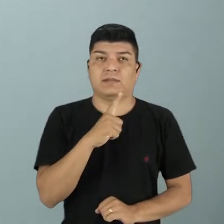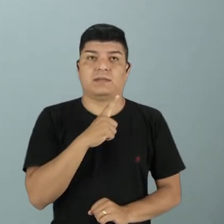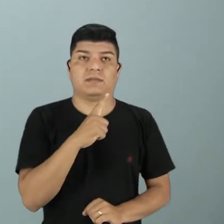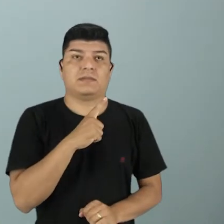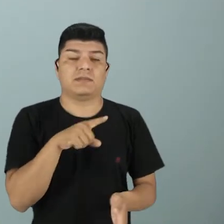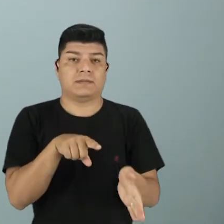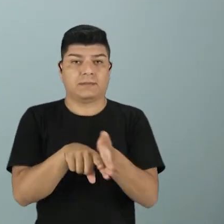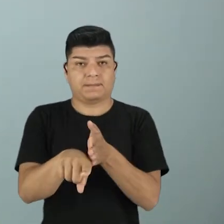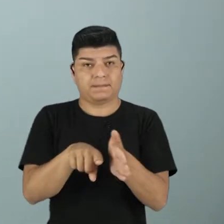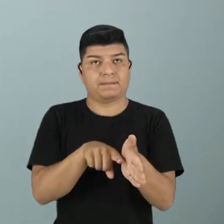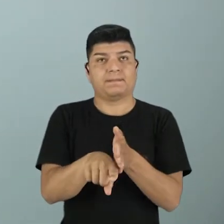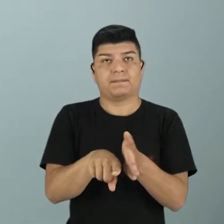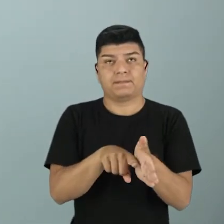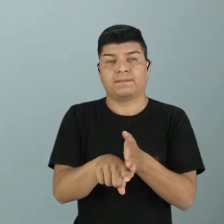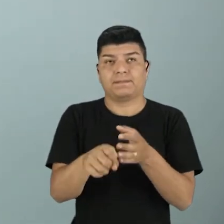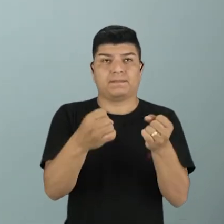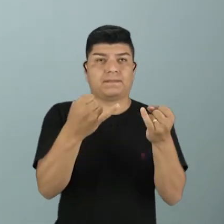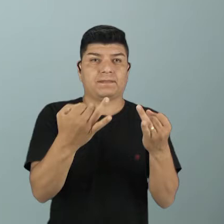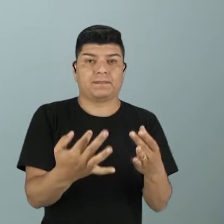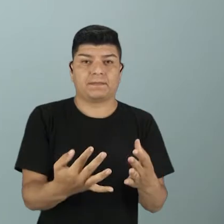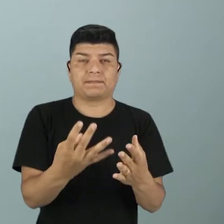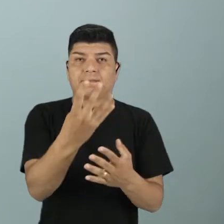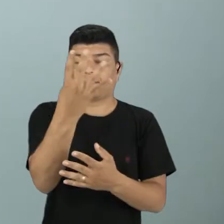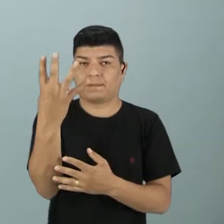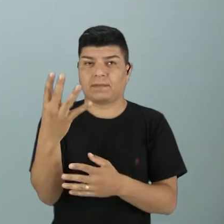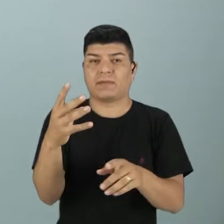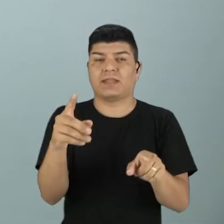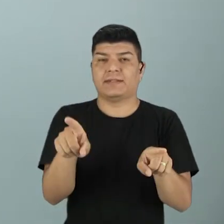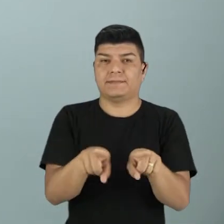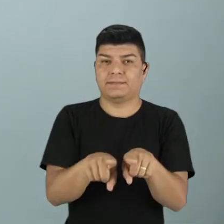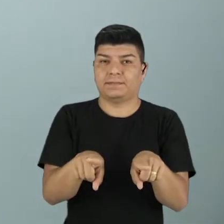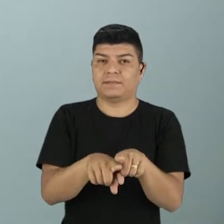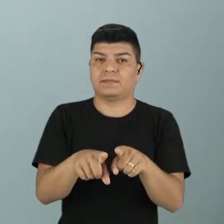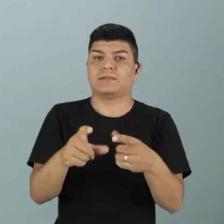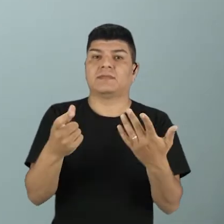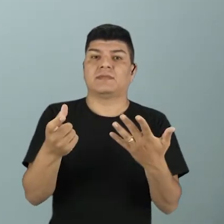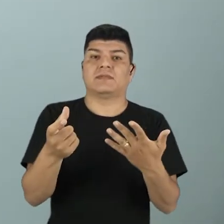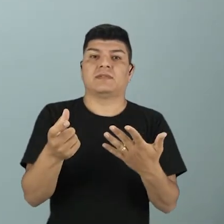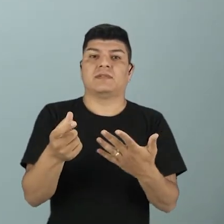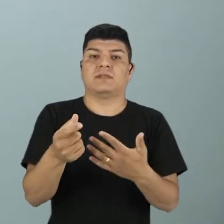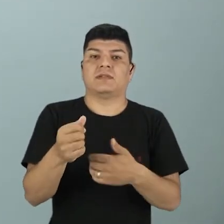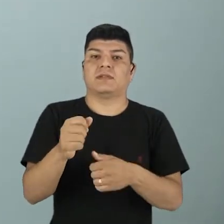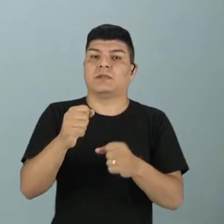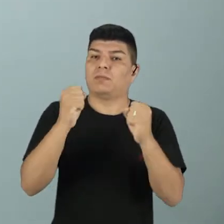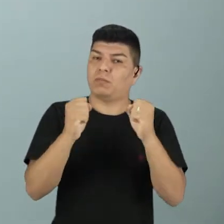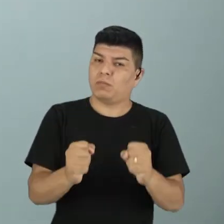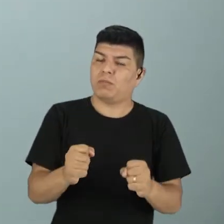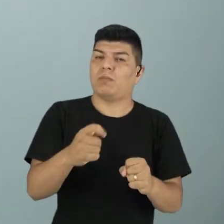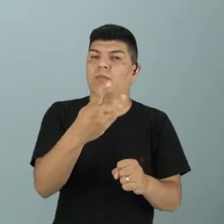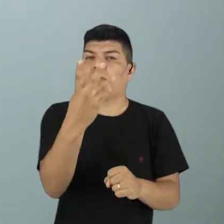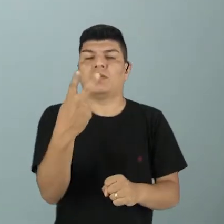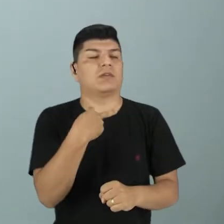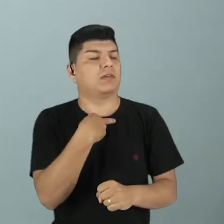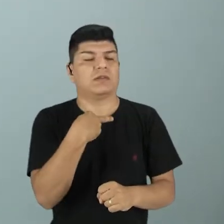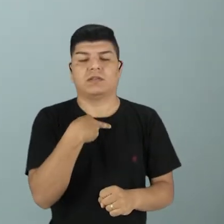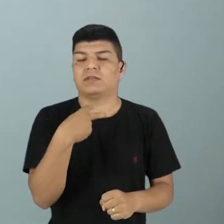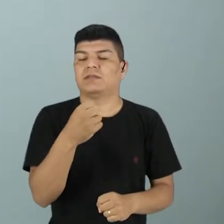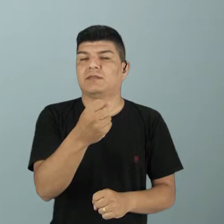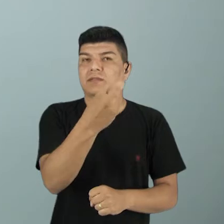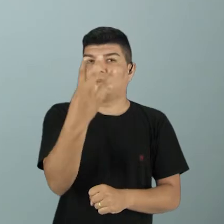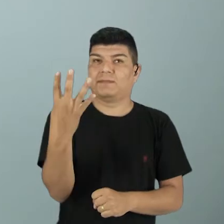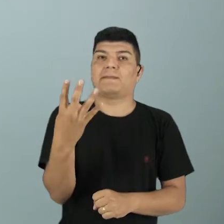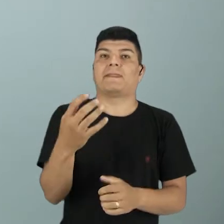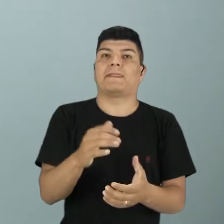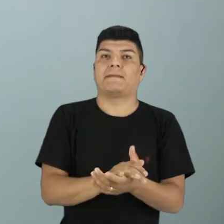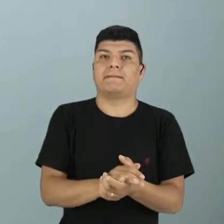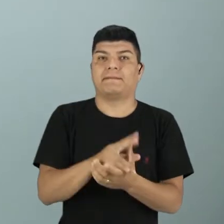as perguntas, né, para falar sobre quantificadores, não, sobre substantivos contáveis e incontáveis. Lembra que nós acabamos de ver